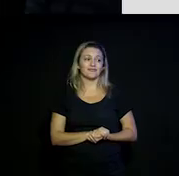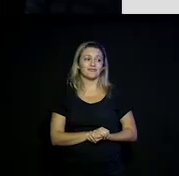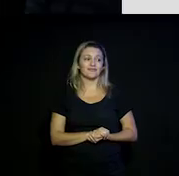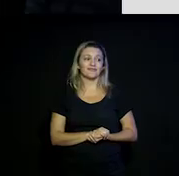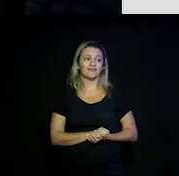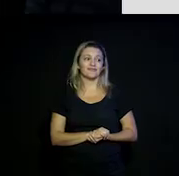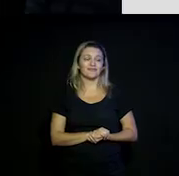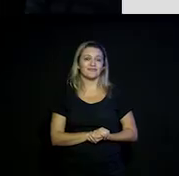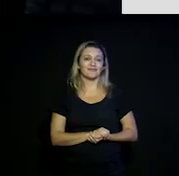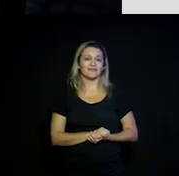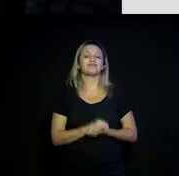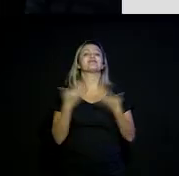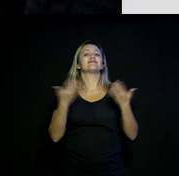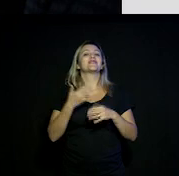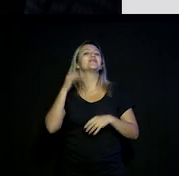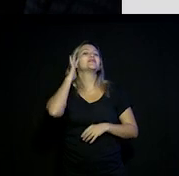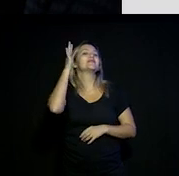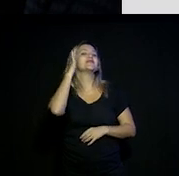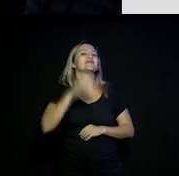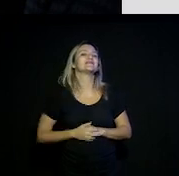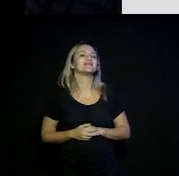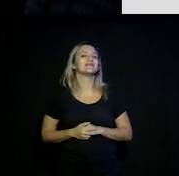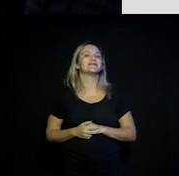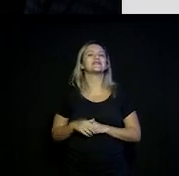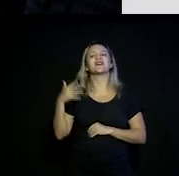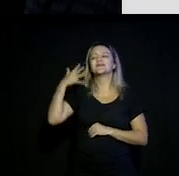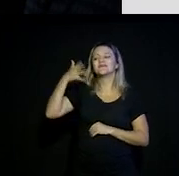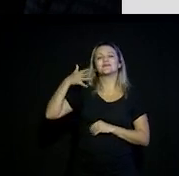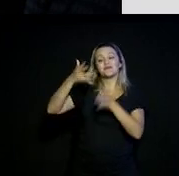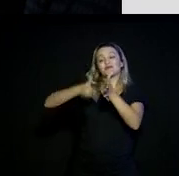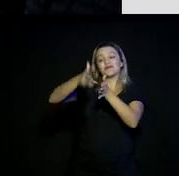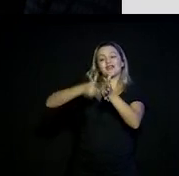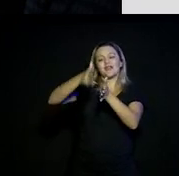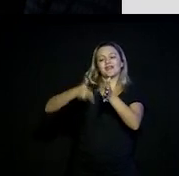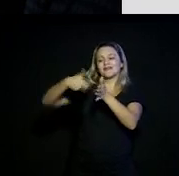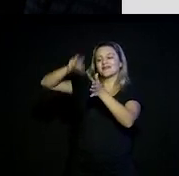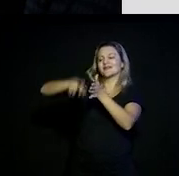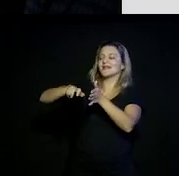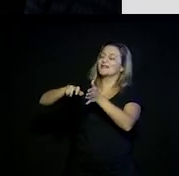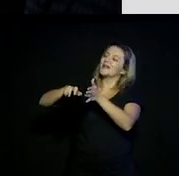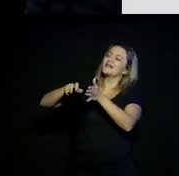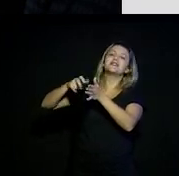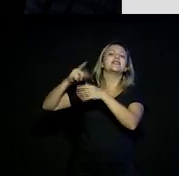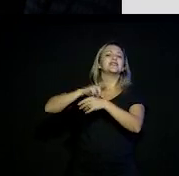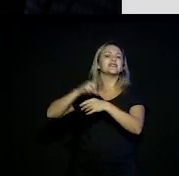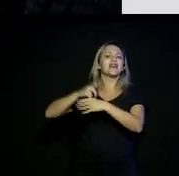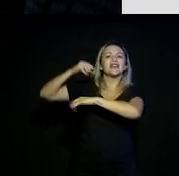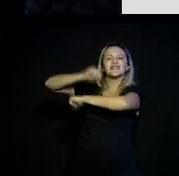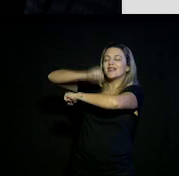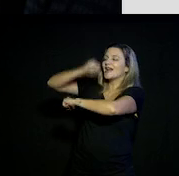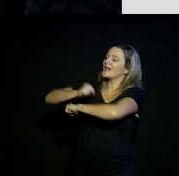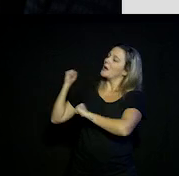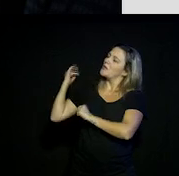Na janela do trem, você entra, o trem está em movimento, nós nascemos dentro desse trem,